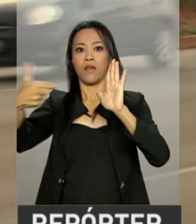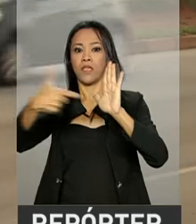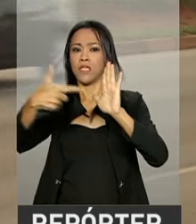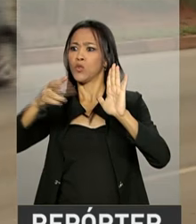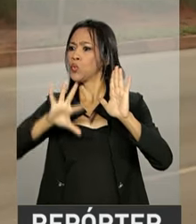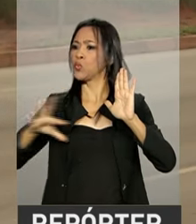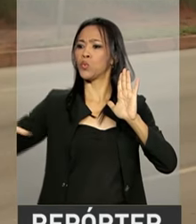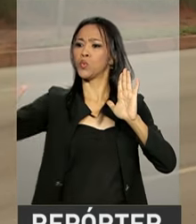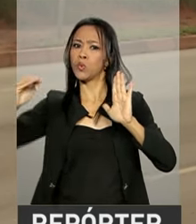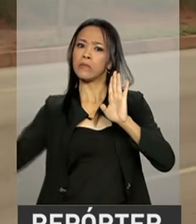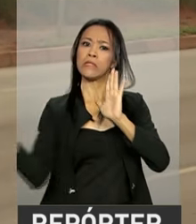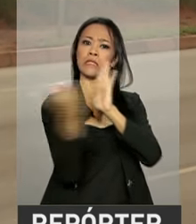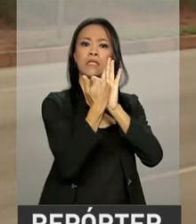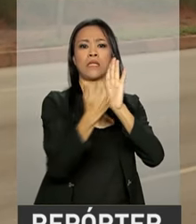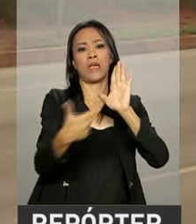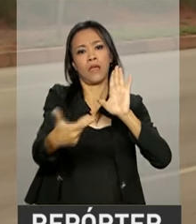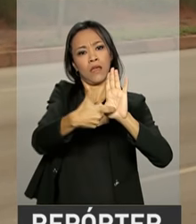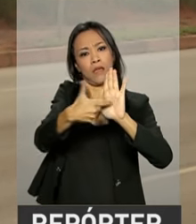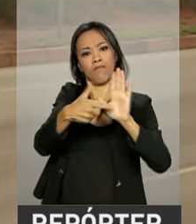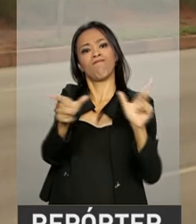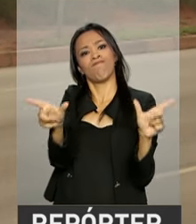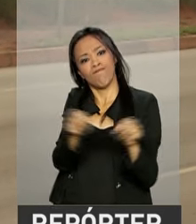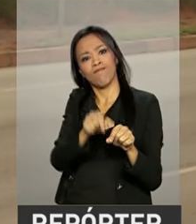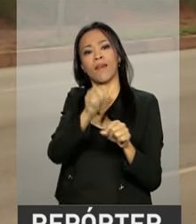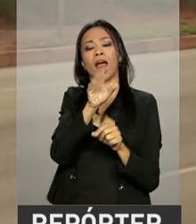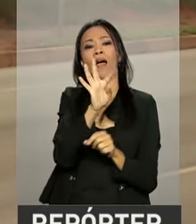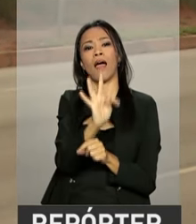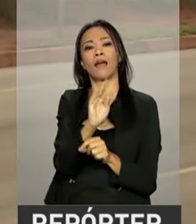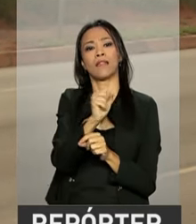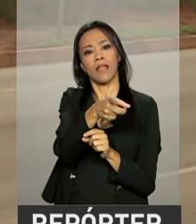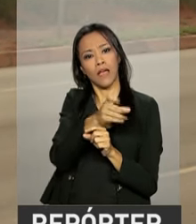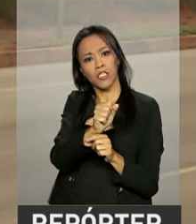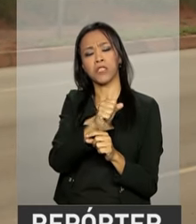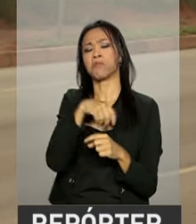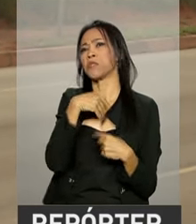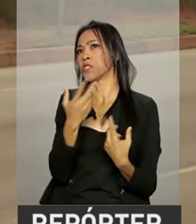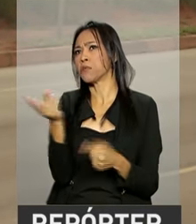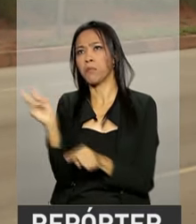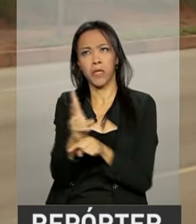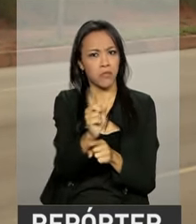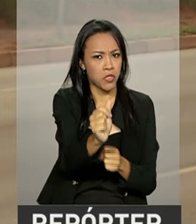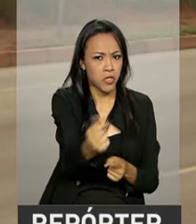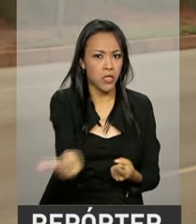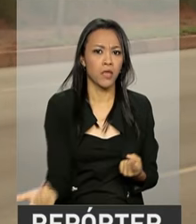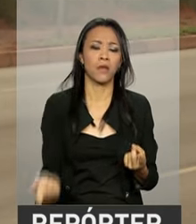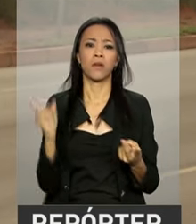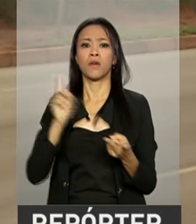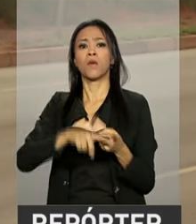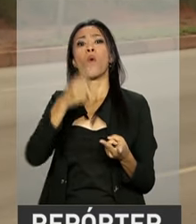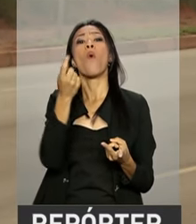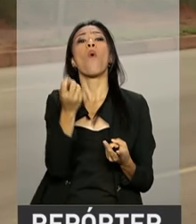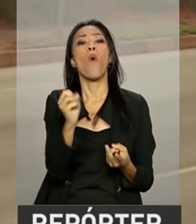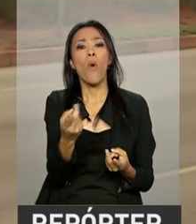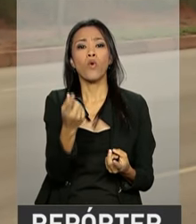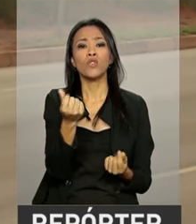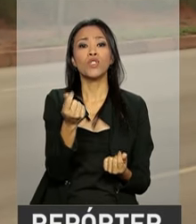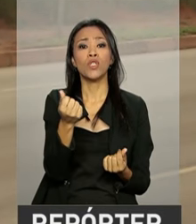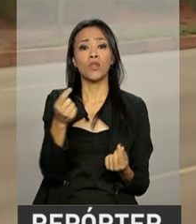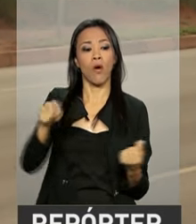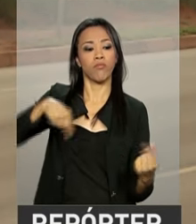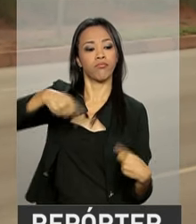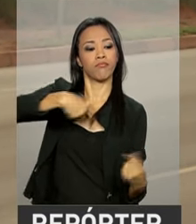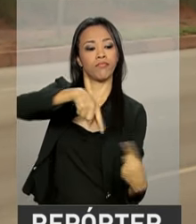toda economia seja em financiamentos e empréstimos na concessão de crédito ou mesmo em aplicações no mercado financeiro